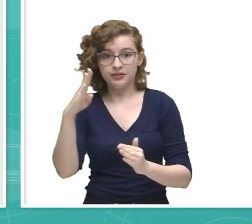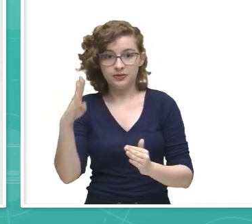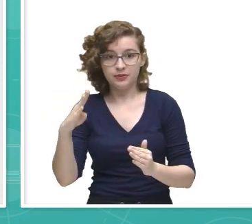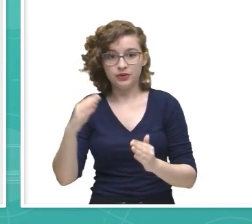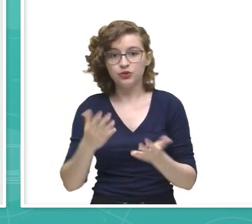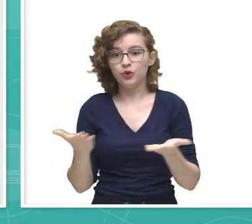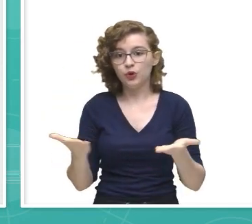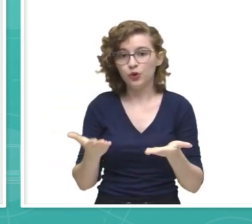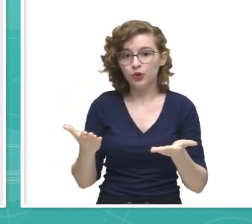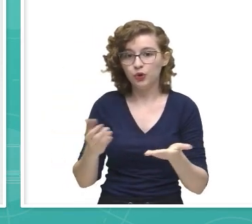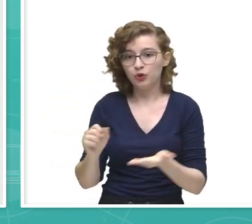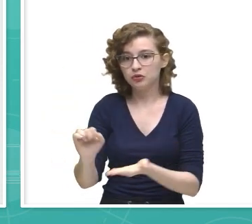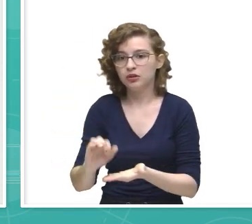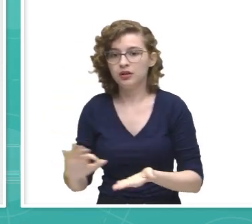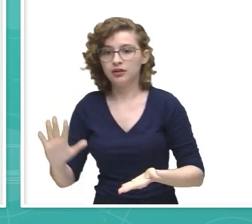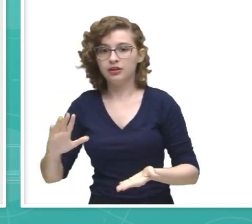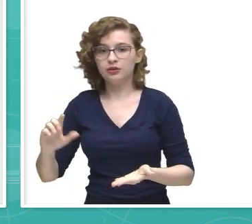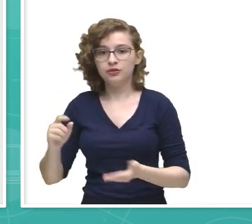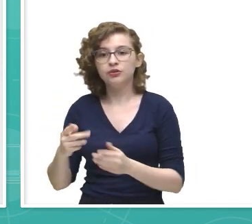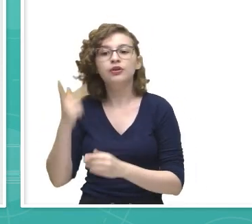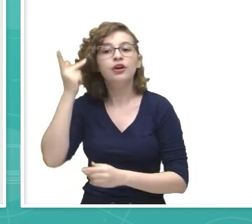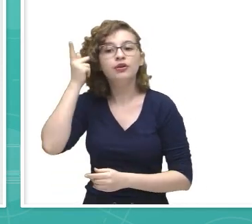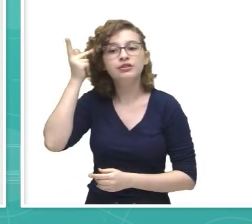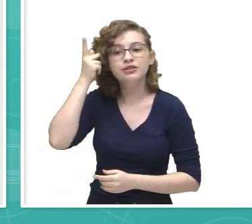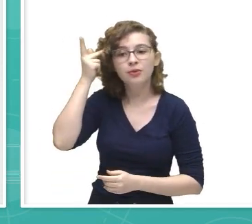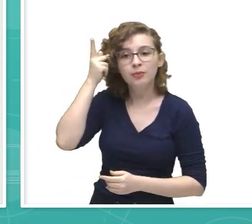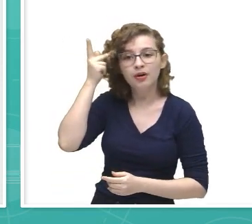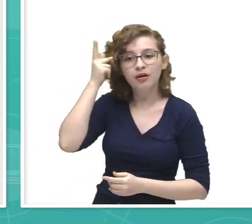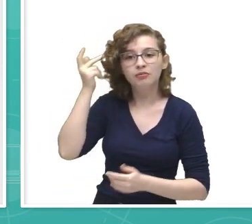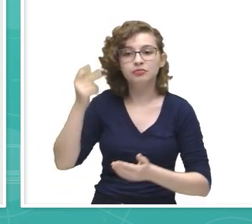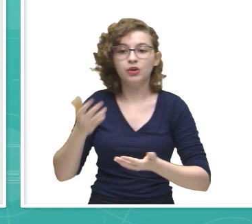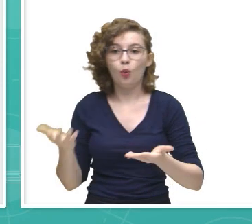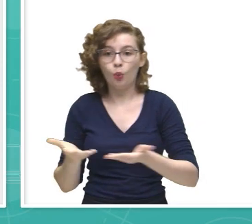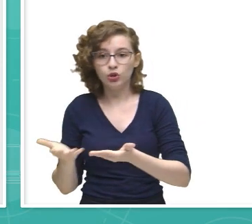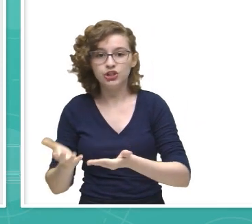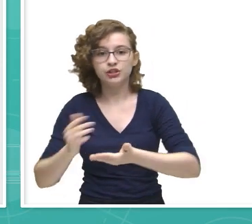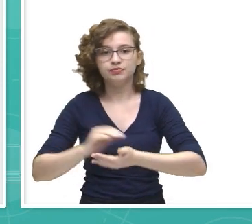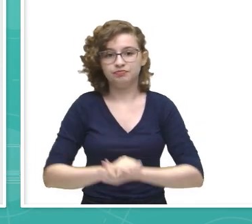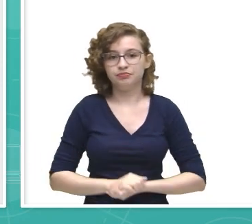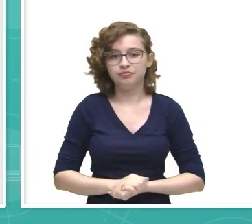localizado no litoral do estado de São Paulo. Foram construídas algumas casas,